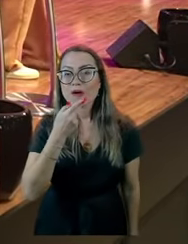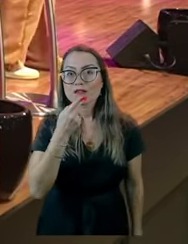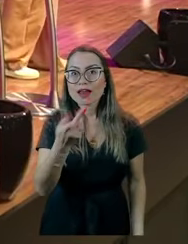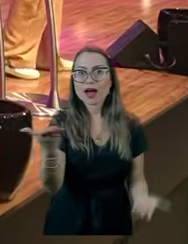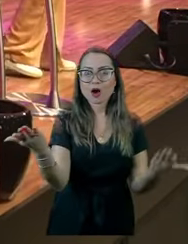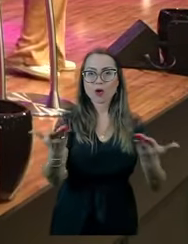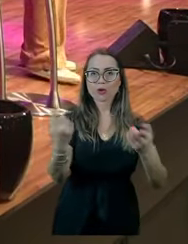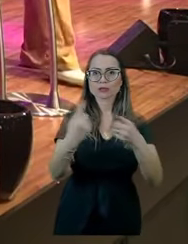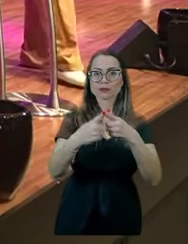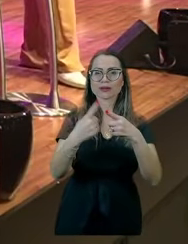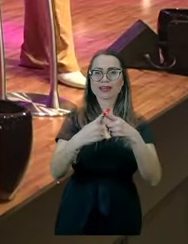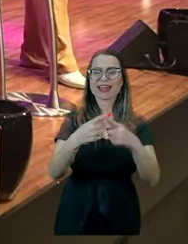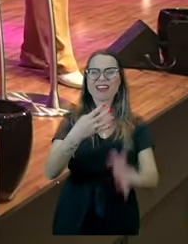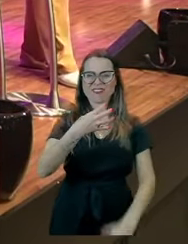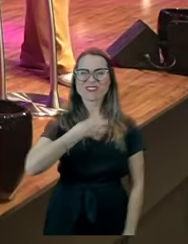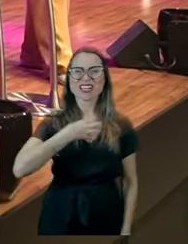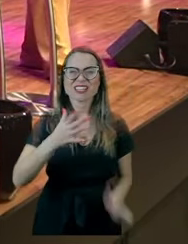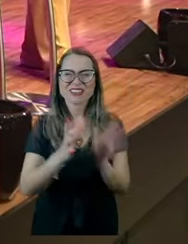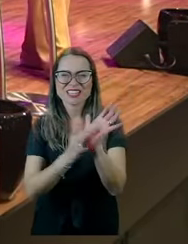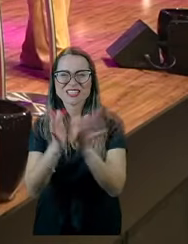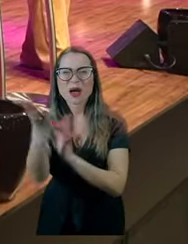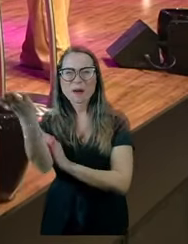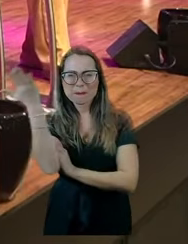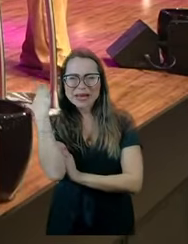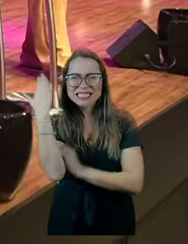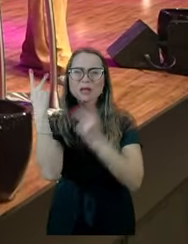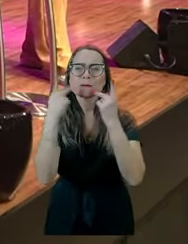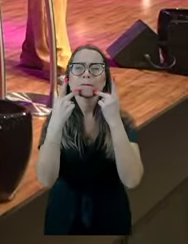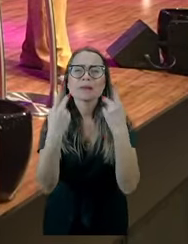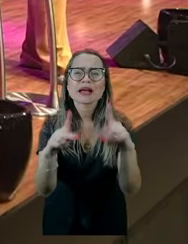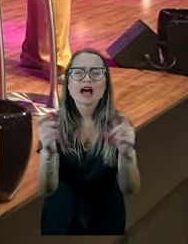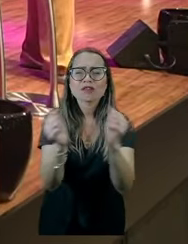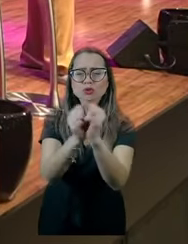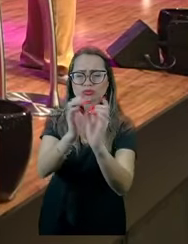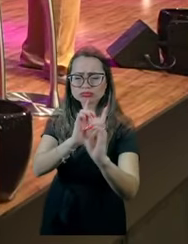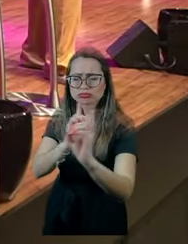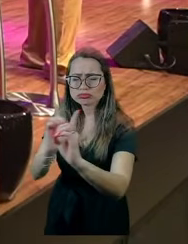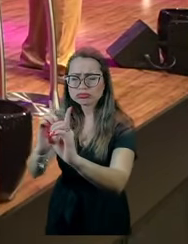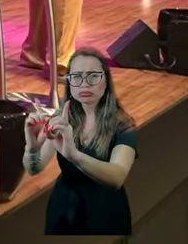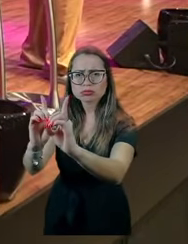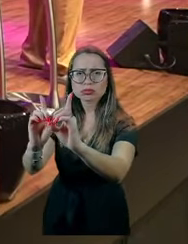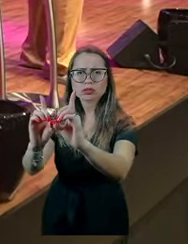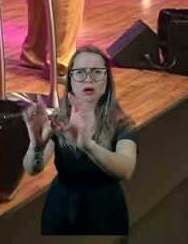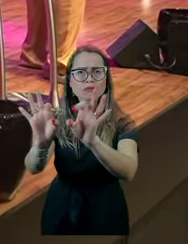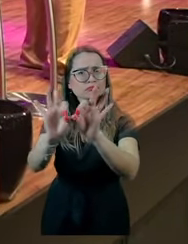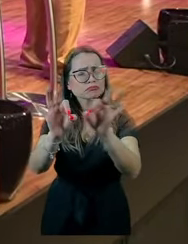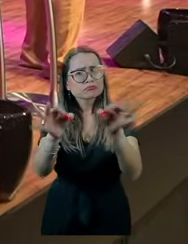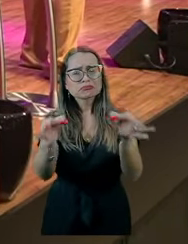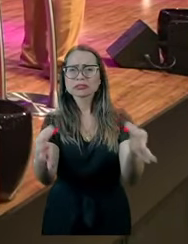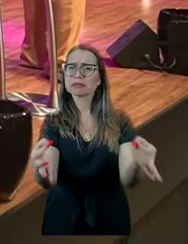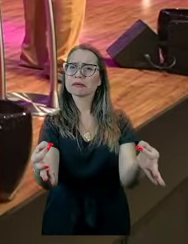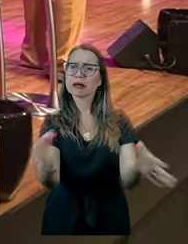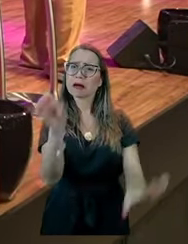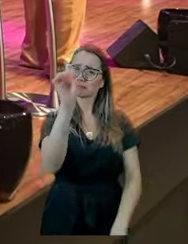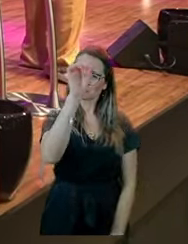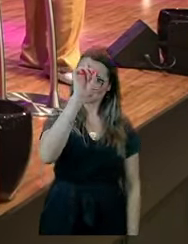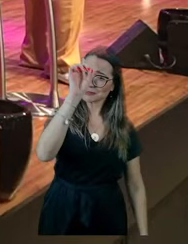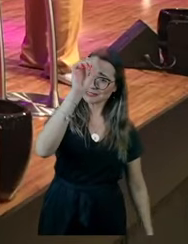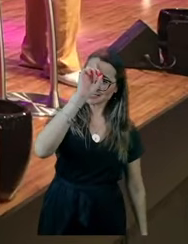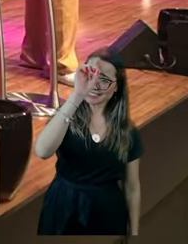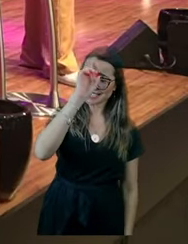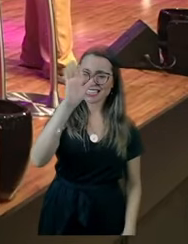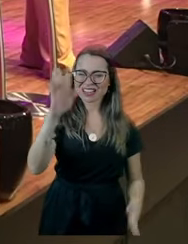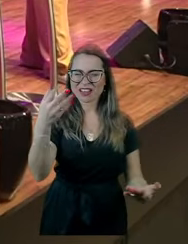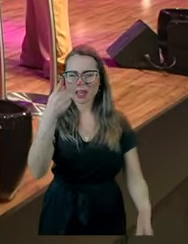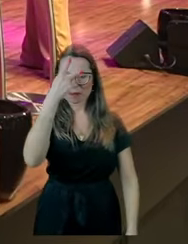forma que Jesus ministrava com os seus discípulos era muito simples e muito cotidiana. Enquanto os rabinos,